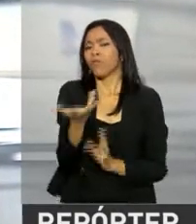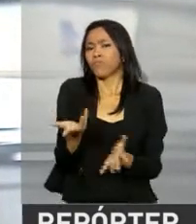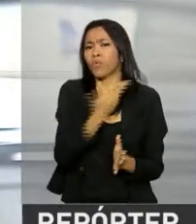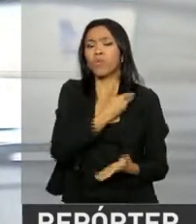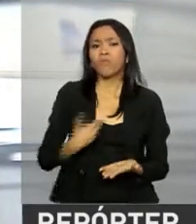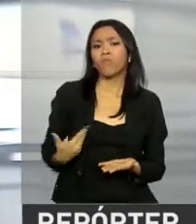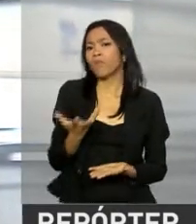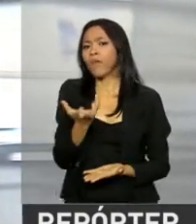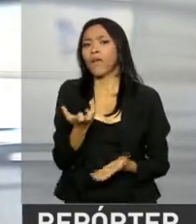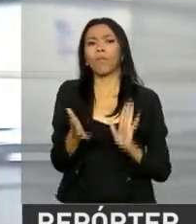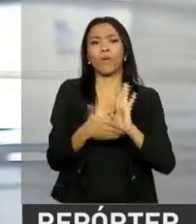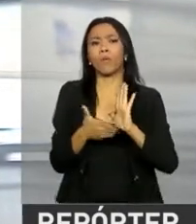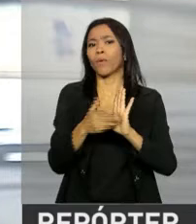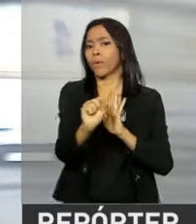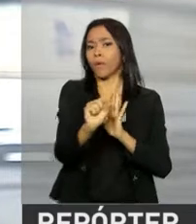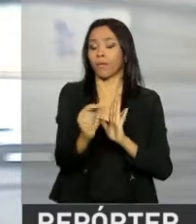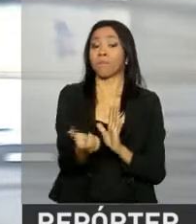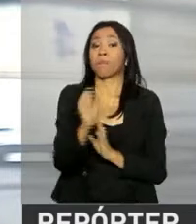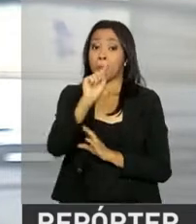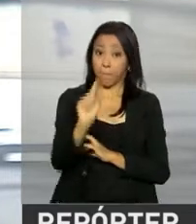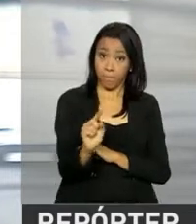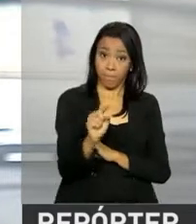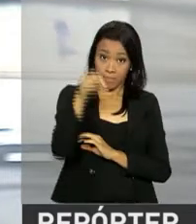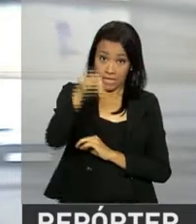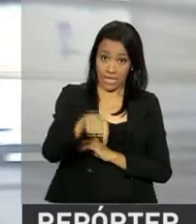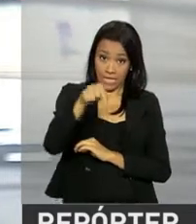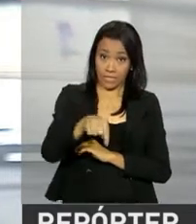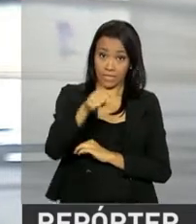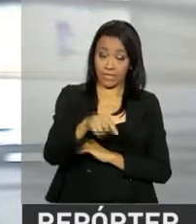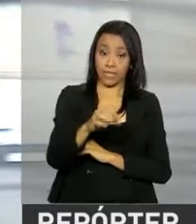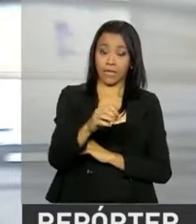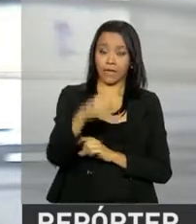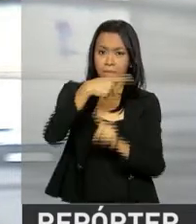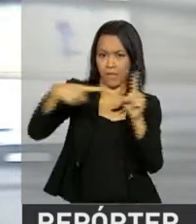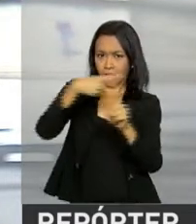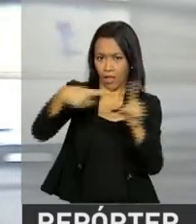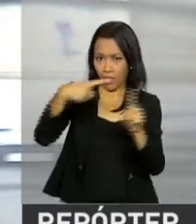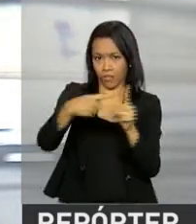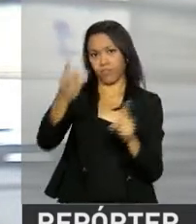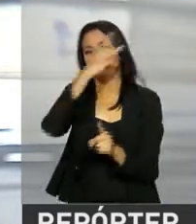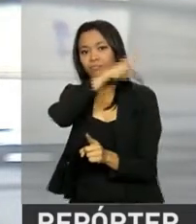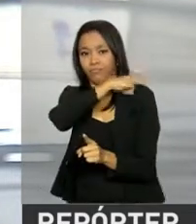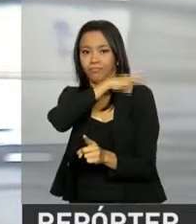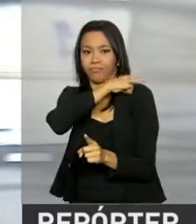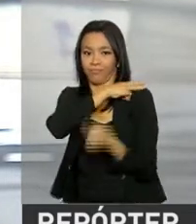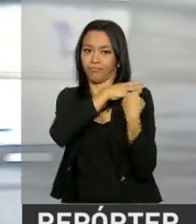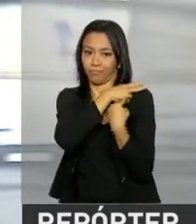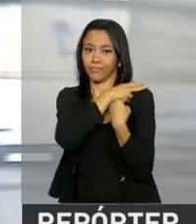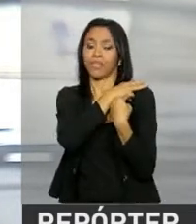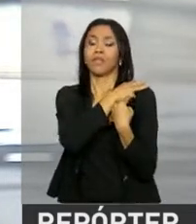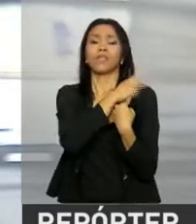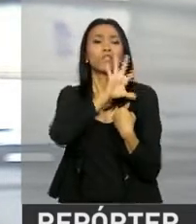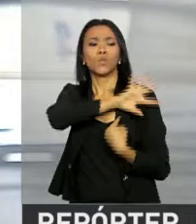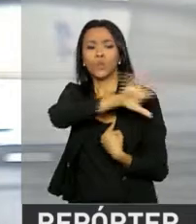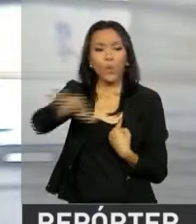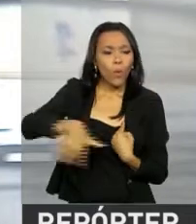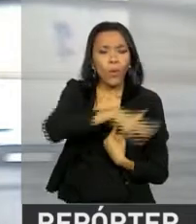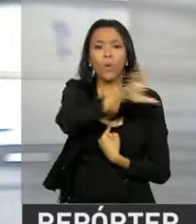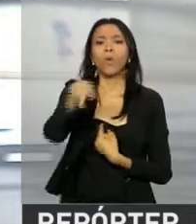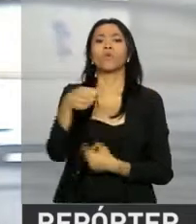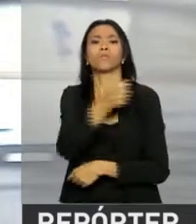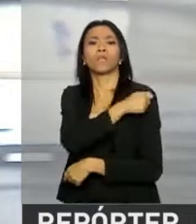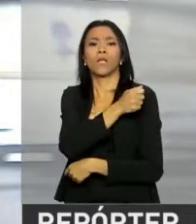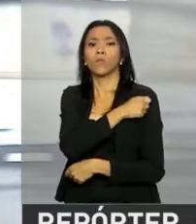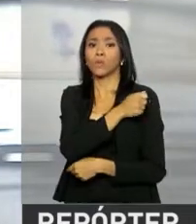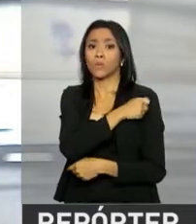que o governo propõe que na primeira metade desse período de três anos do ensino médio todos os estudantes tenham aulas de